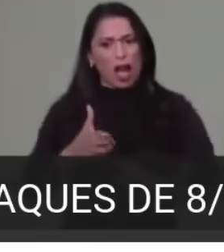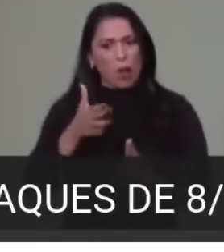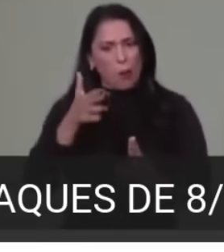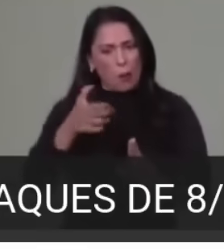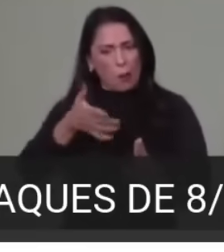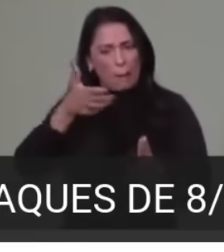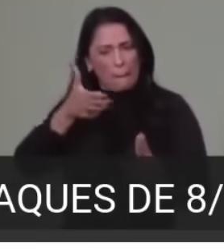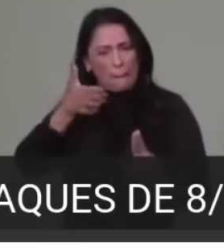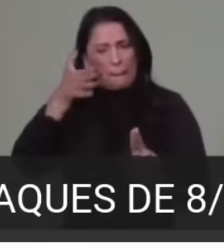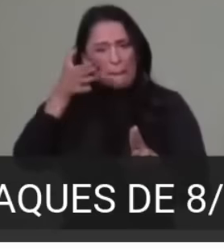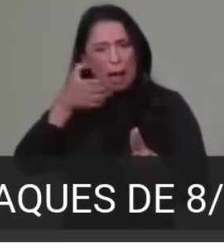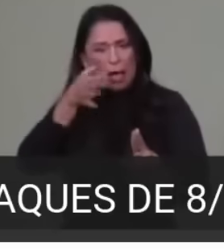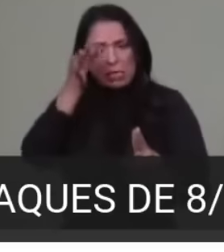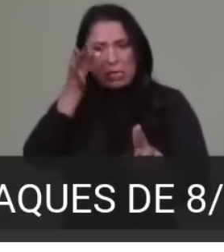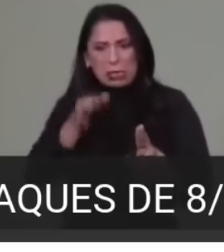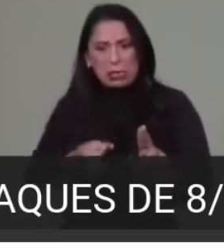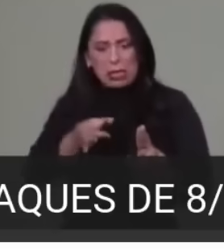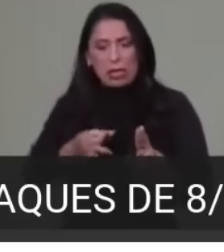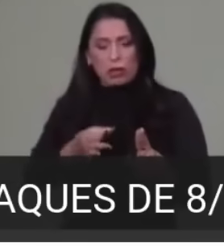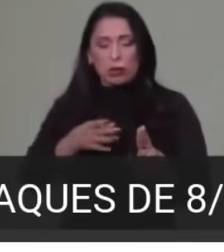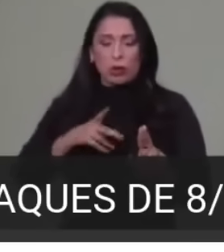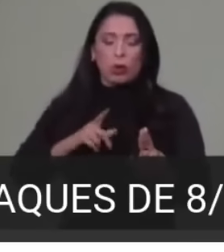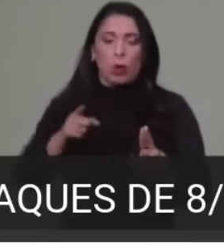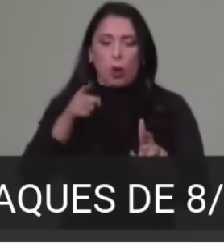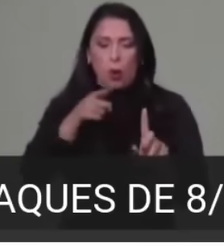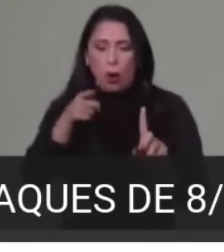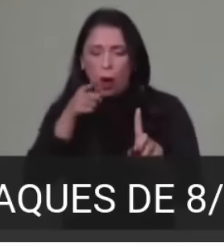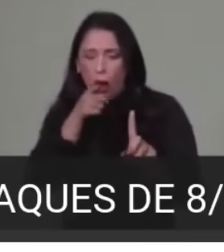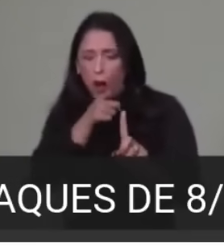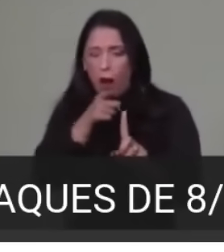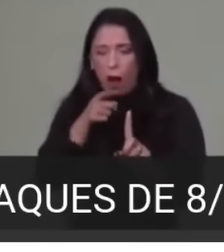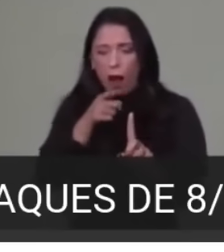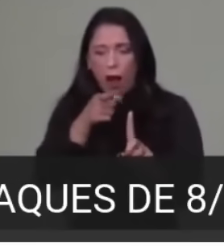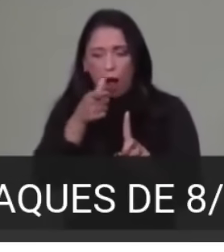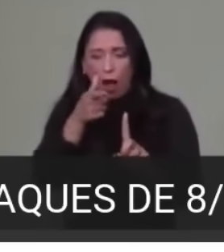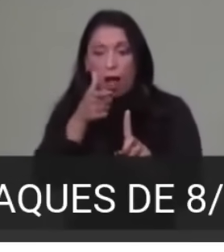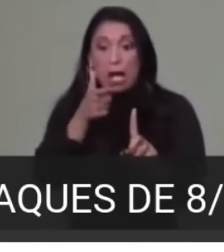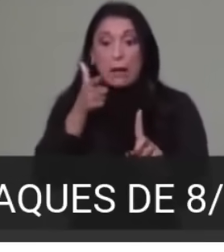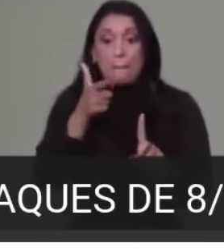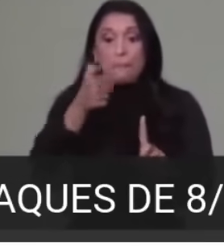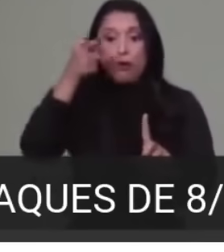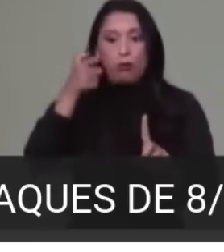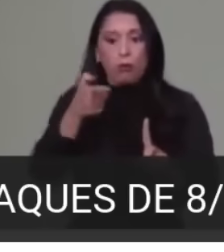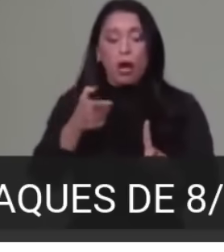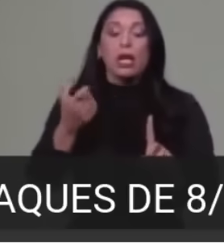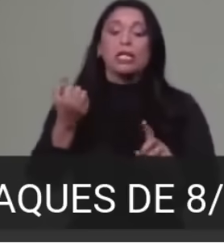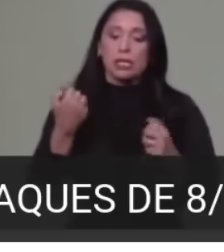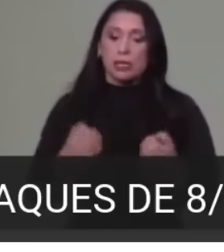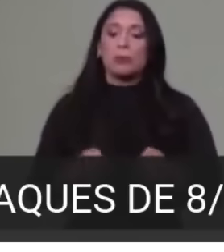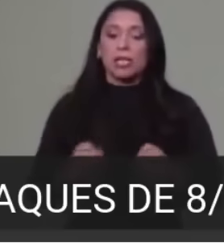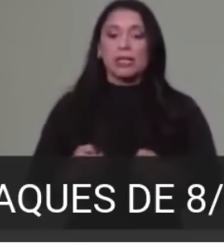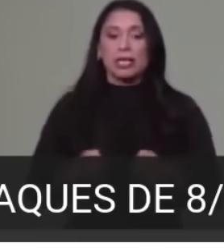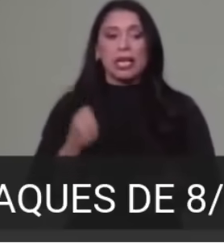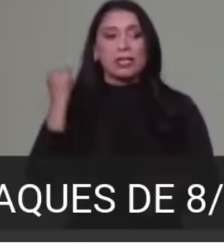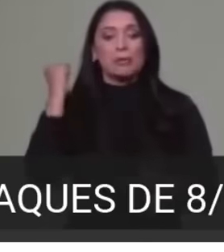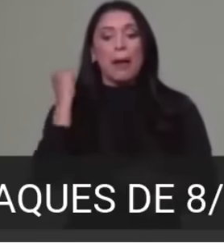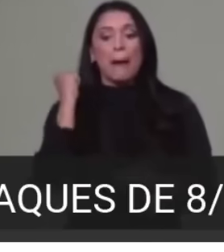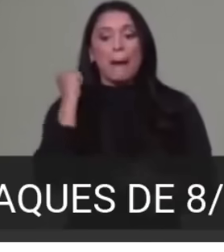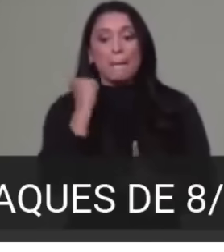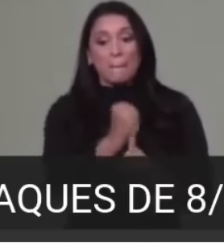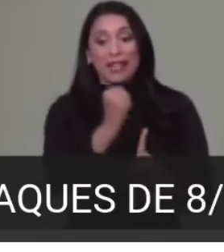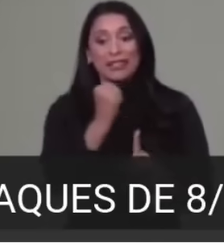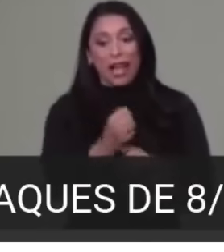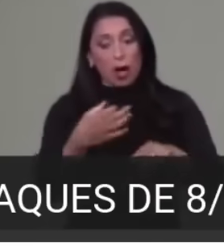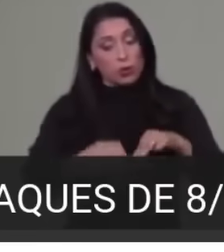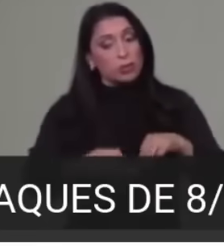e Caçadores é para verificar ângulo para se fosse necessário assassinar os ministros do Supremo